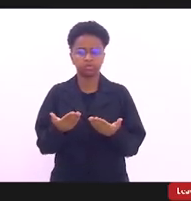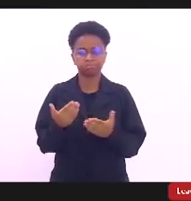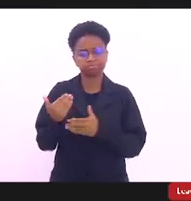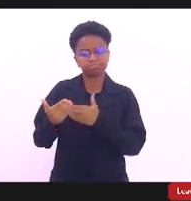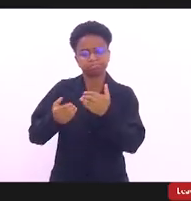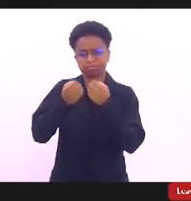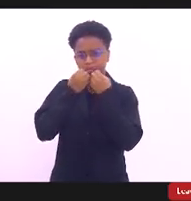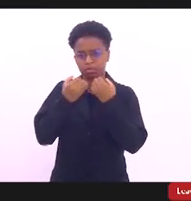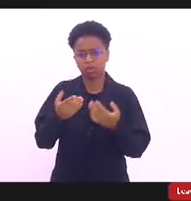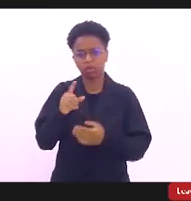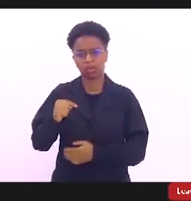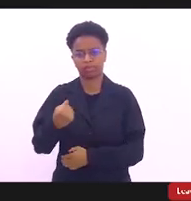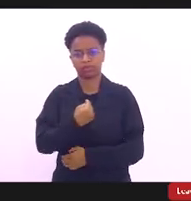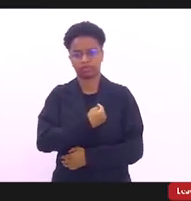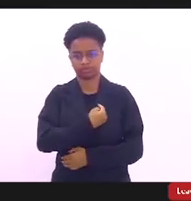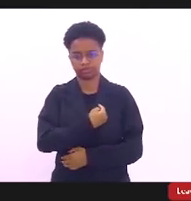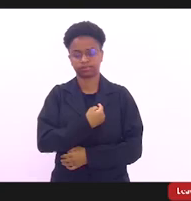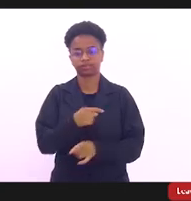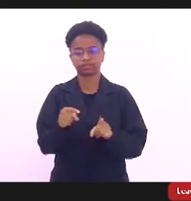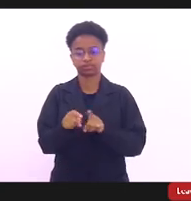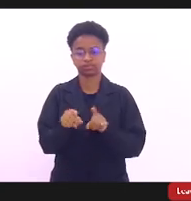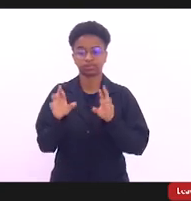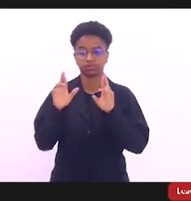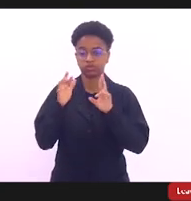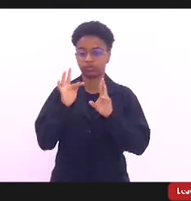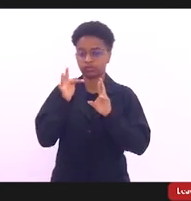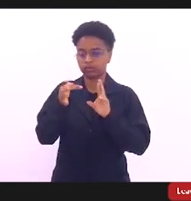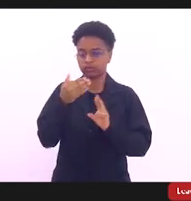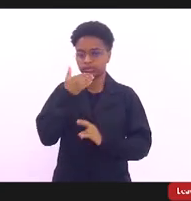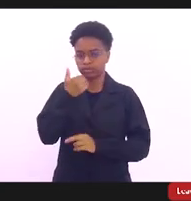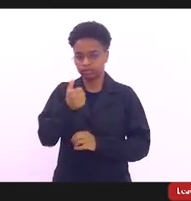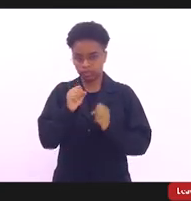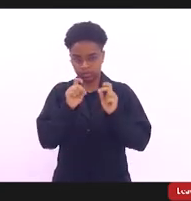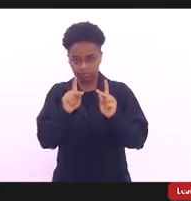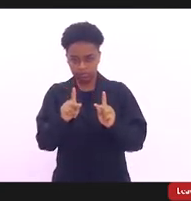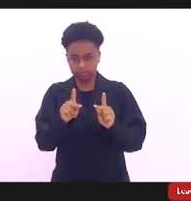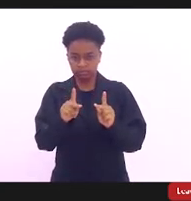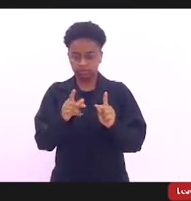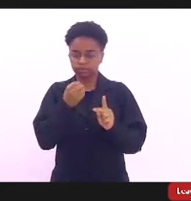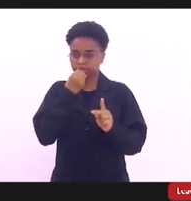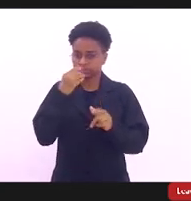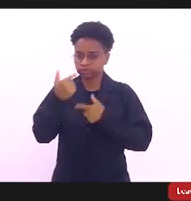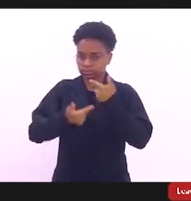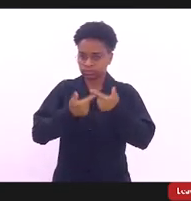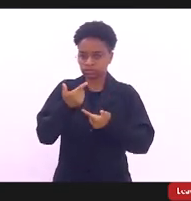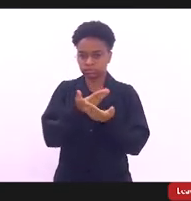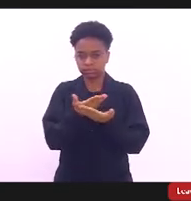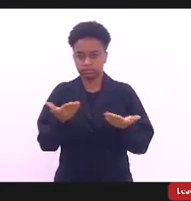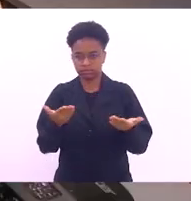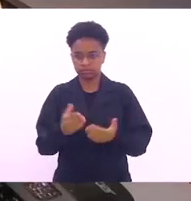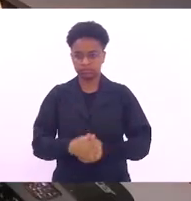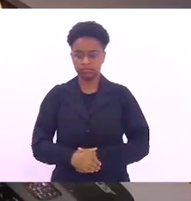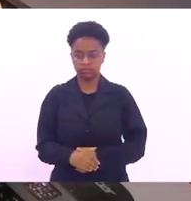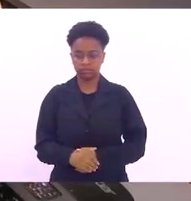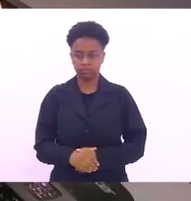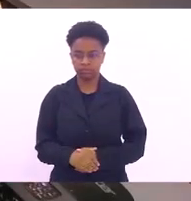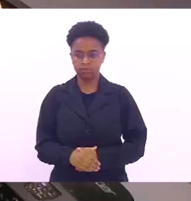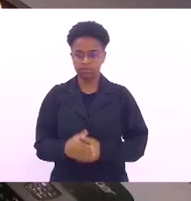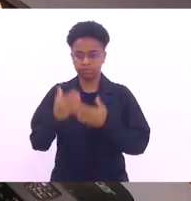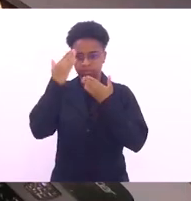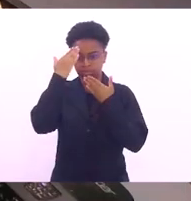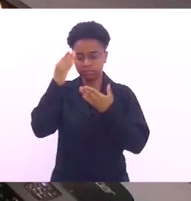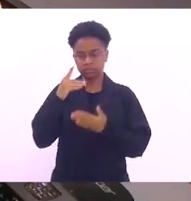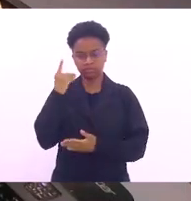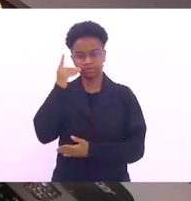motivo para todas nós para que tenhamos um futuro melhor tá bom bom trabalho para todas nós muito obrigada deputada